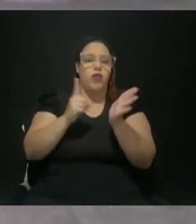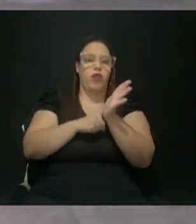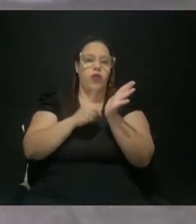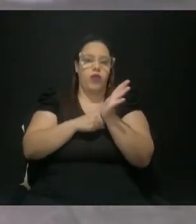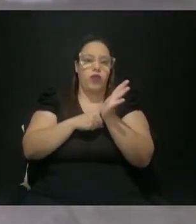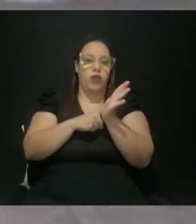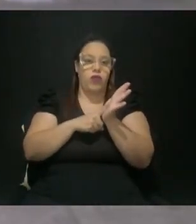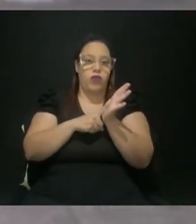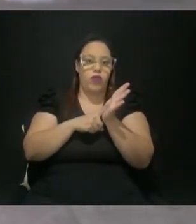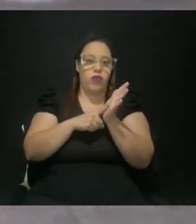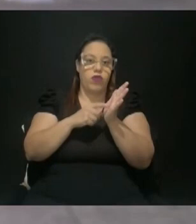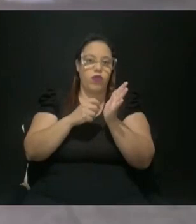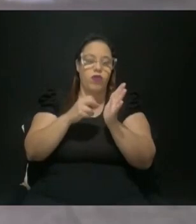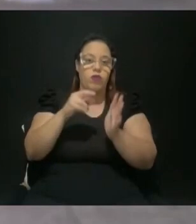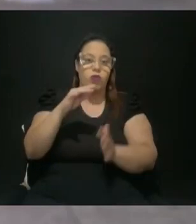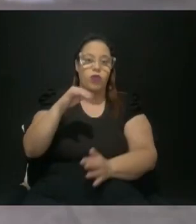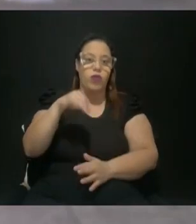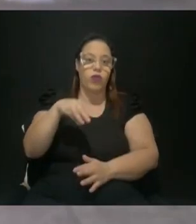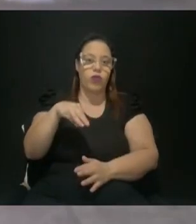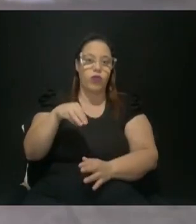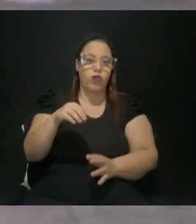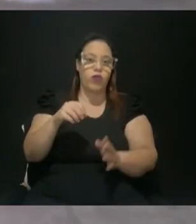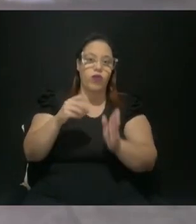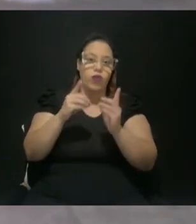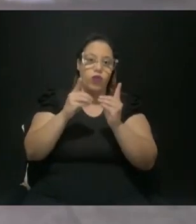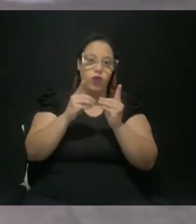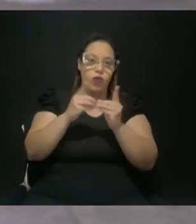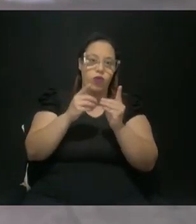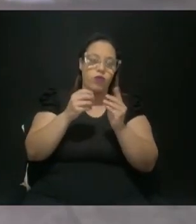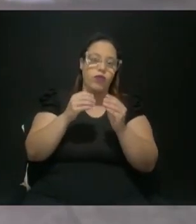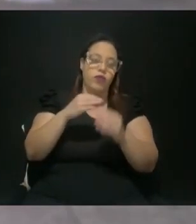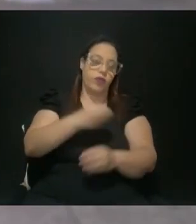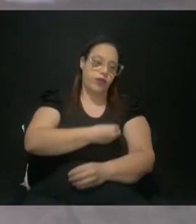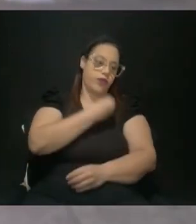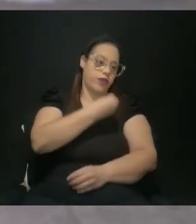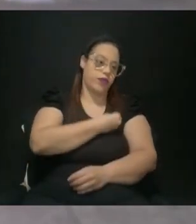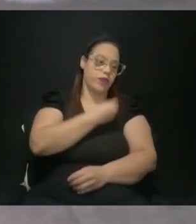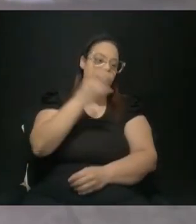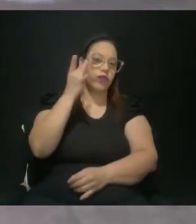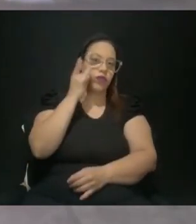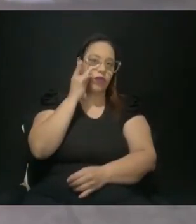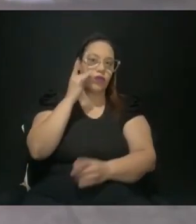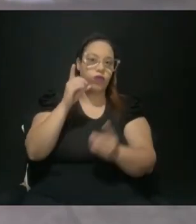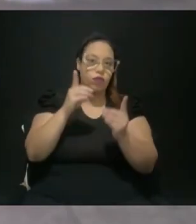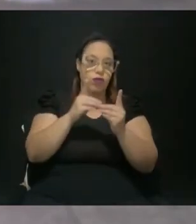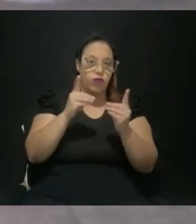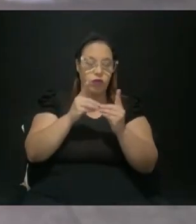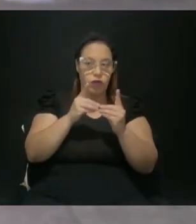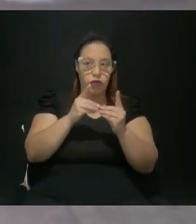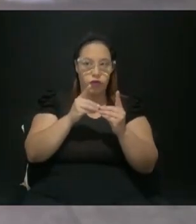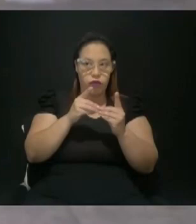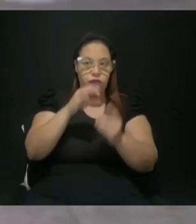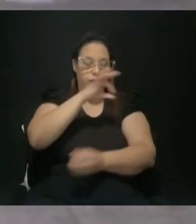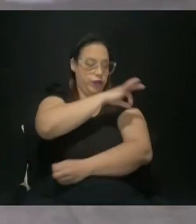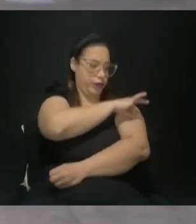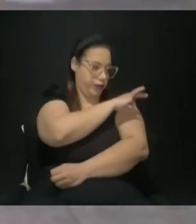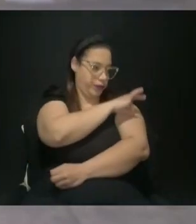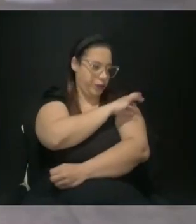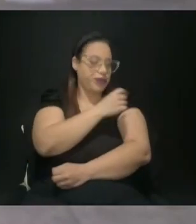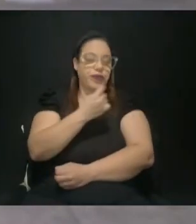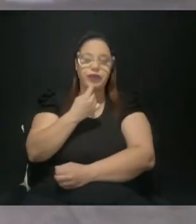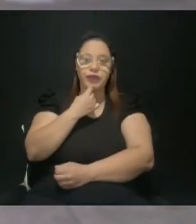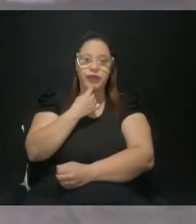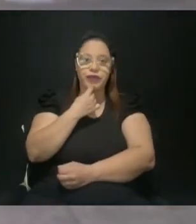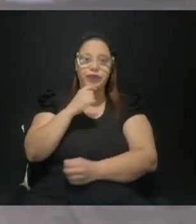do Procon, eles podem ser realizados então presencialmente nos postos dos Agilizas, que é da Prefeitura de Campinas. Em cada distrito